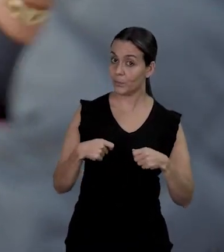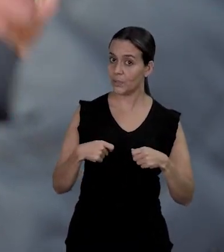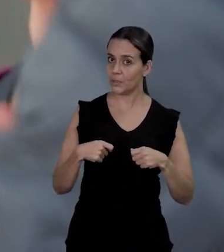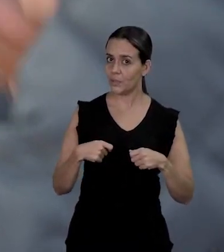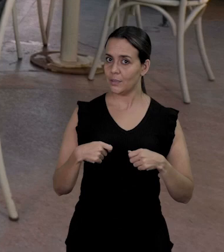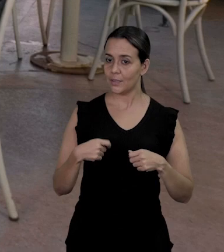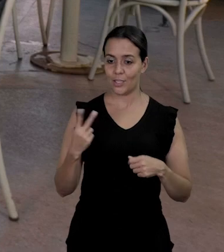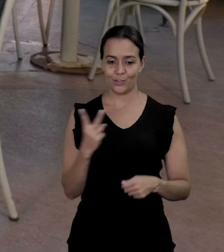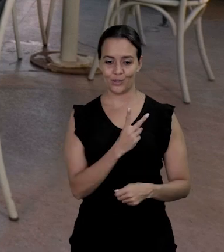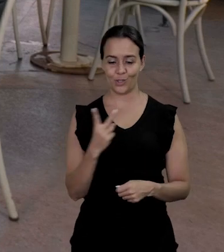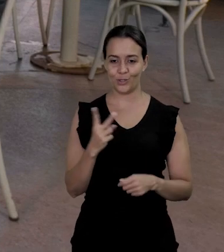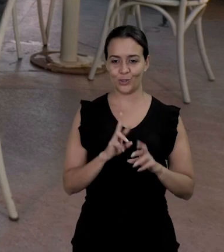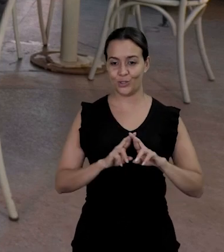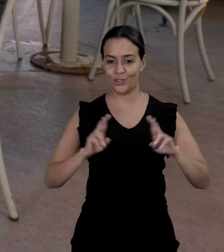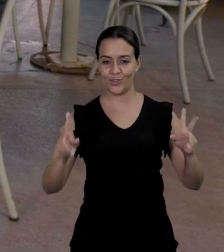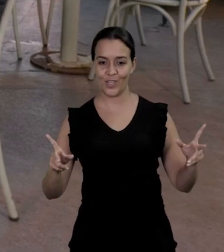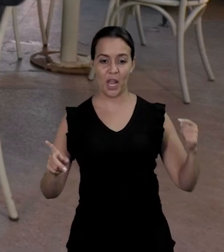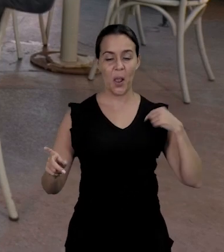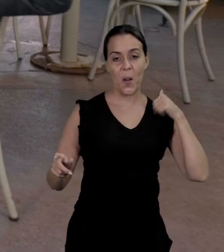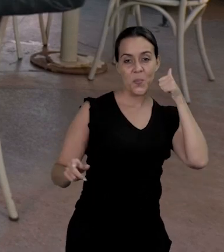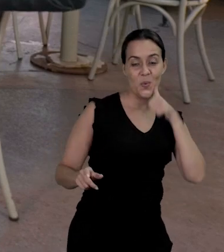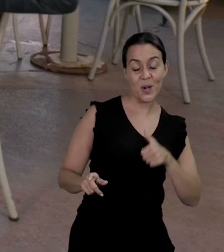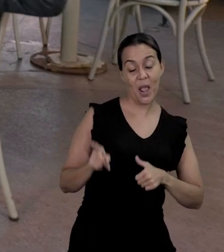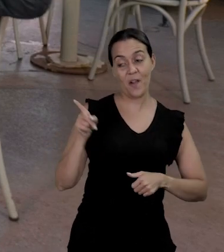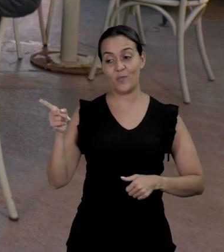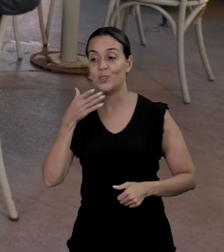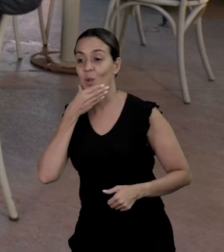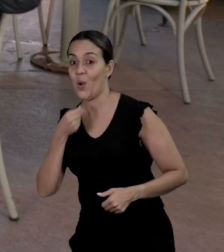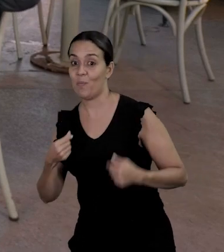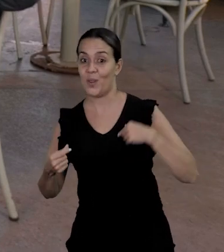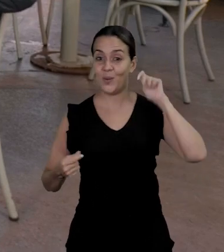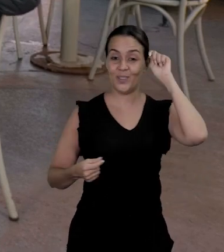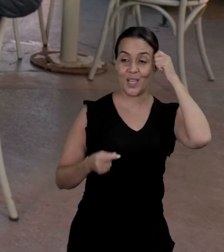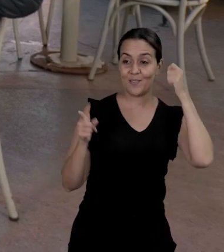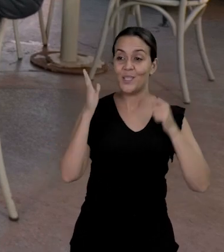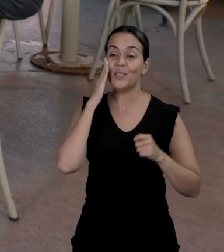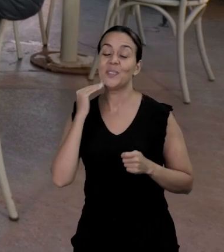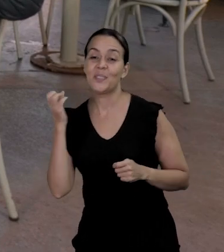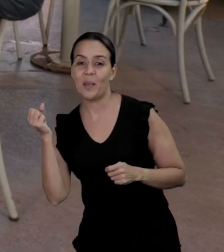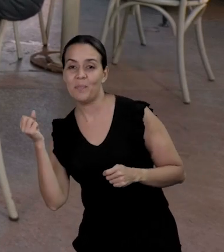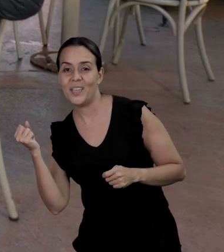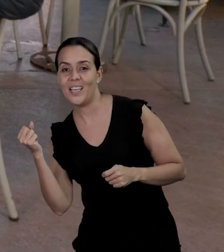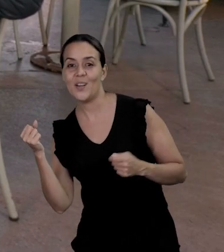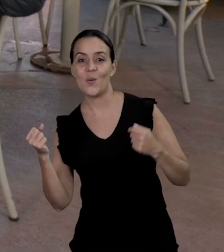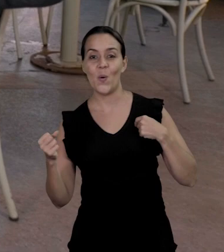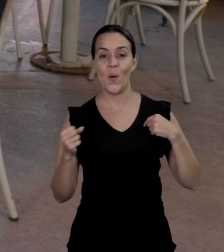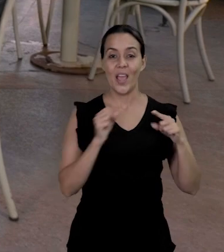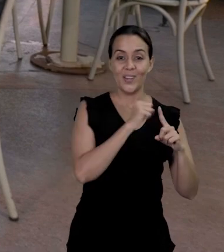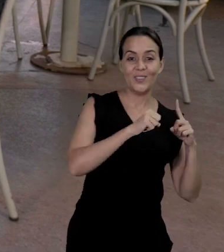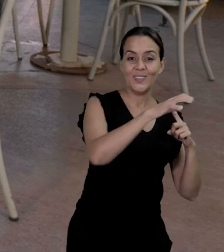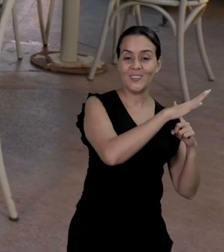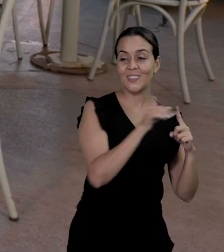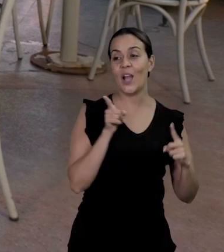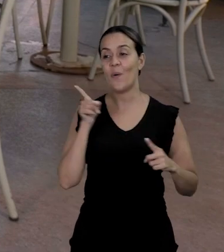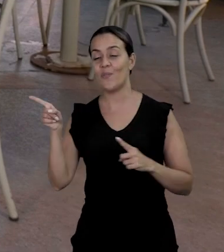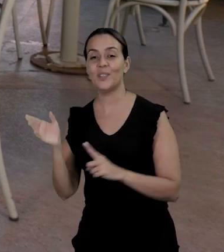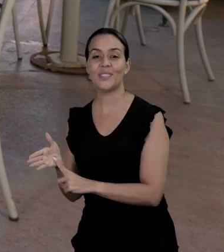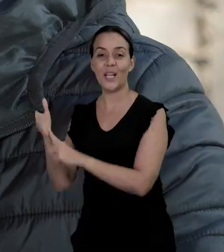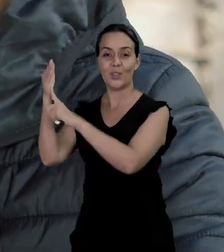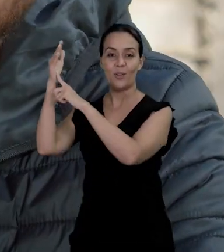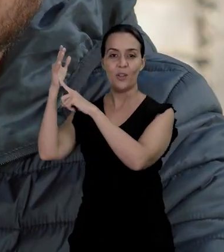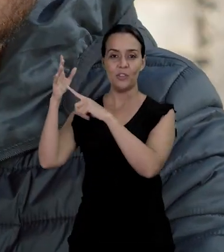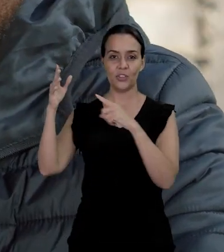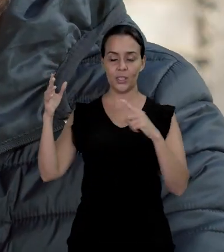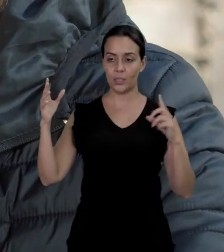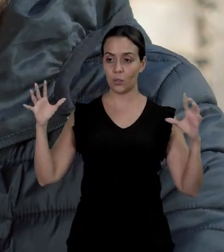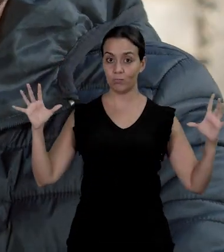também, você está na área técnica e eu na área Isso, social. e é Então isso acho que que a hoje gente são precisa, perfeita, exato. entendeu? É isso que a Não gente dá para conversar só precisa. aqui no papel, né? Não dá. A gente tem que botar em prática.